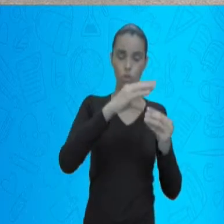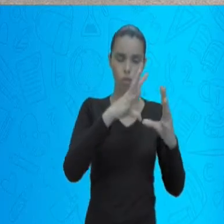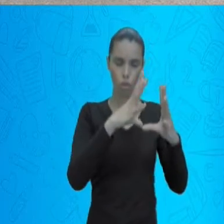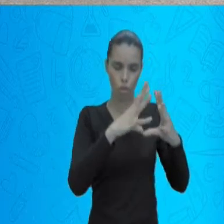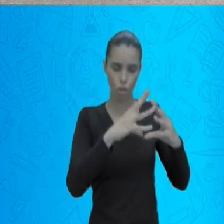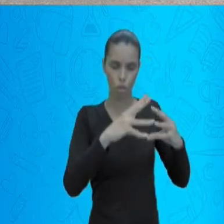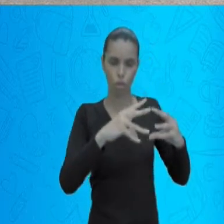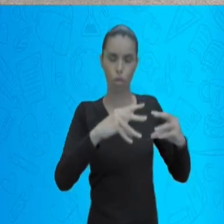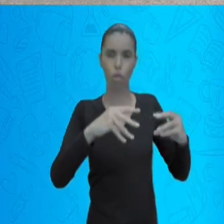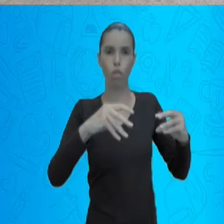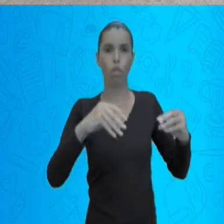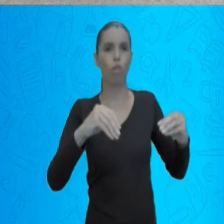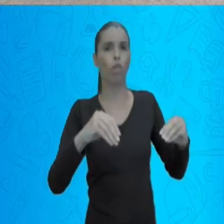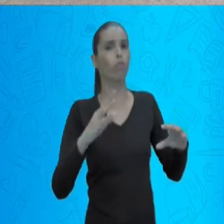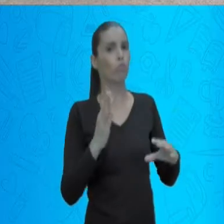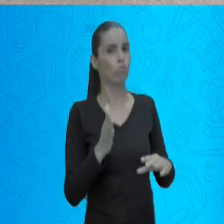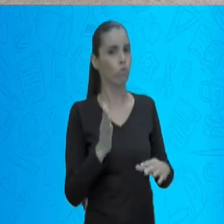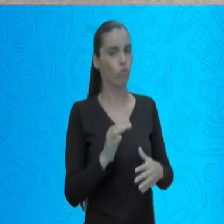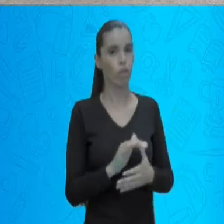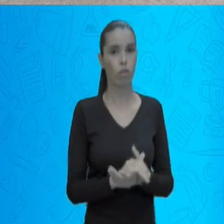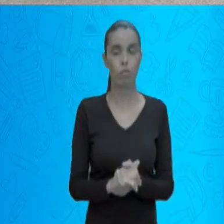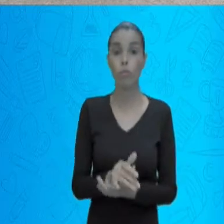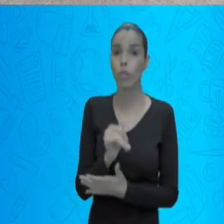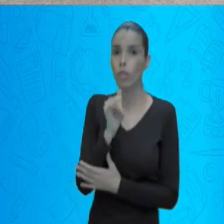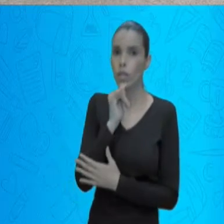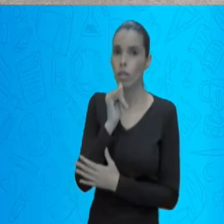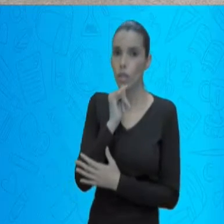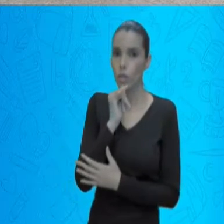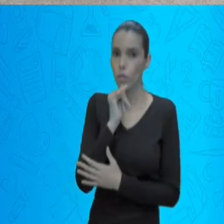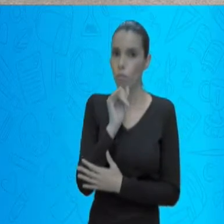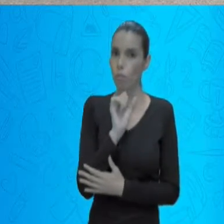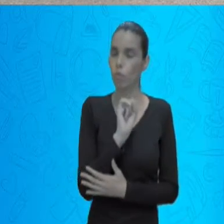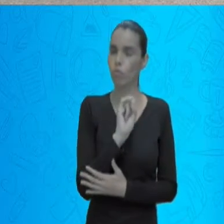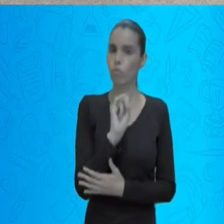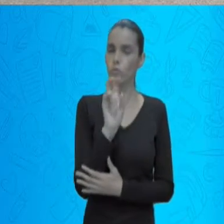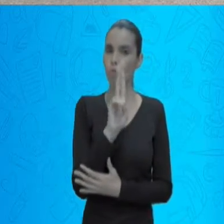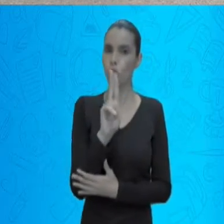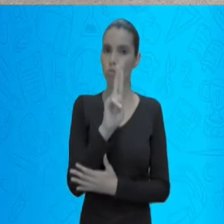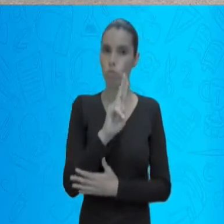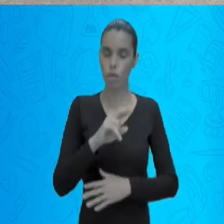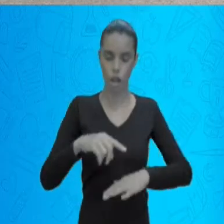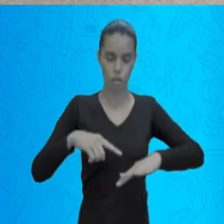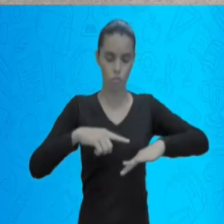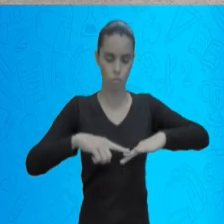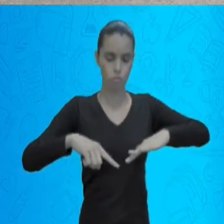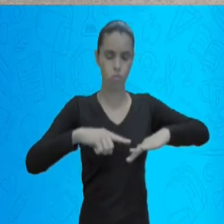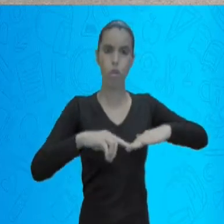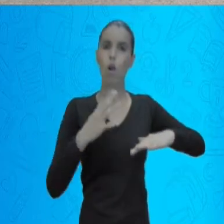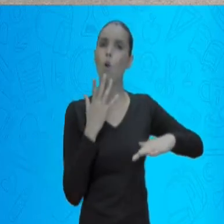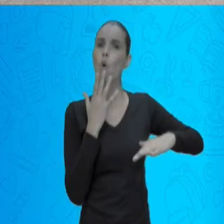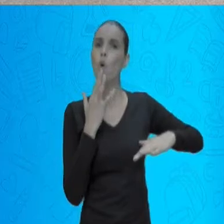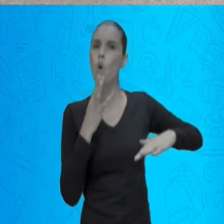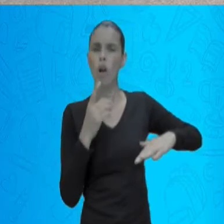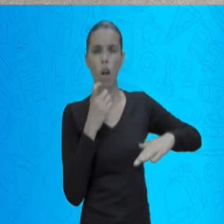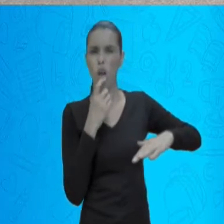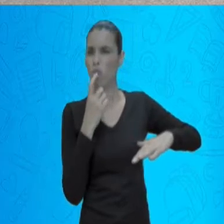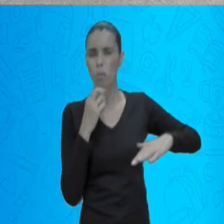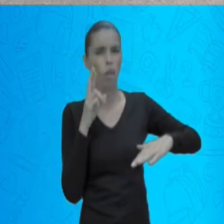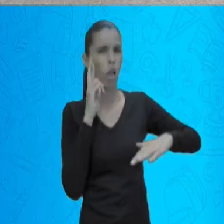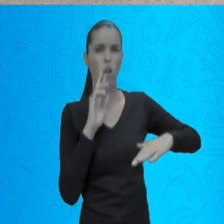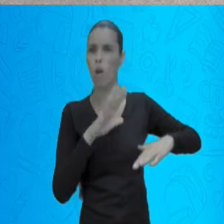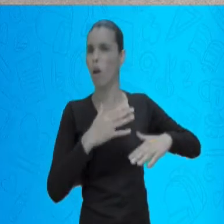retirar o esmalte, eu vou utilizar o quê? Acetona. O que é que a acetona fará com o